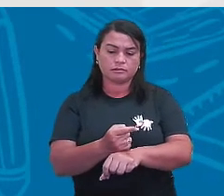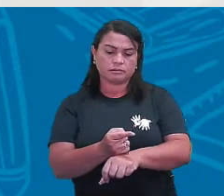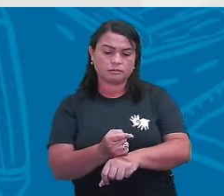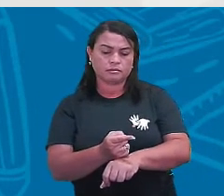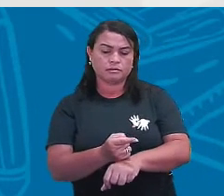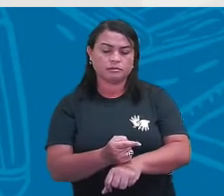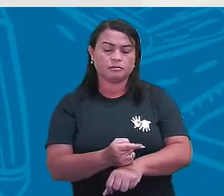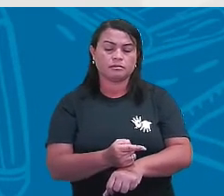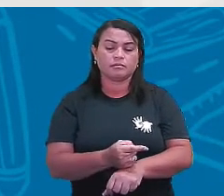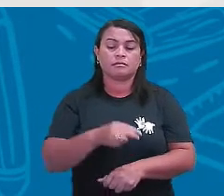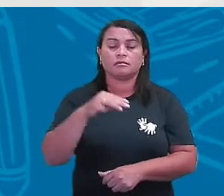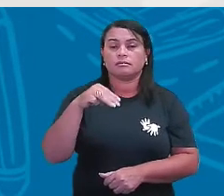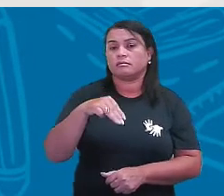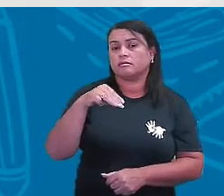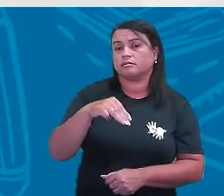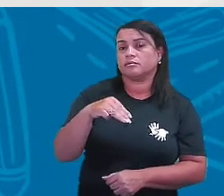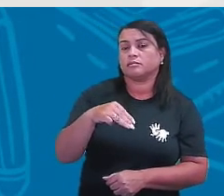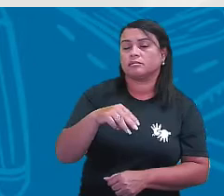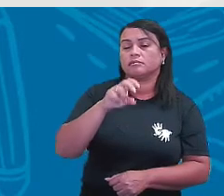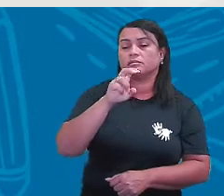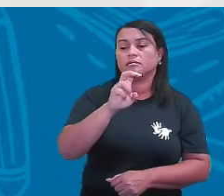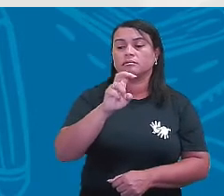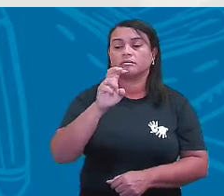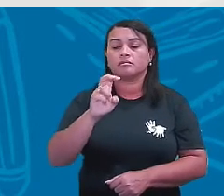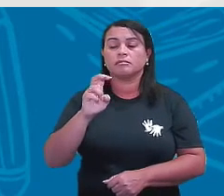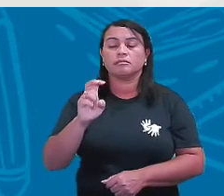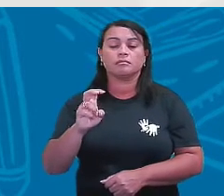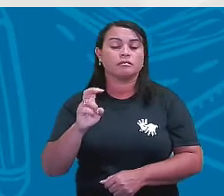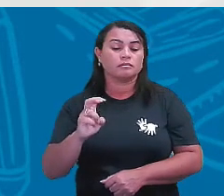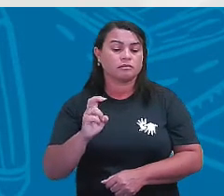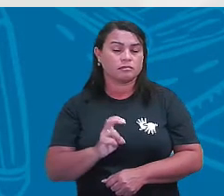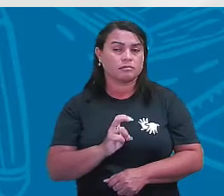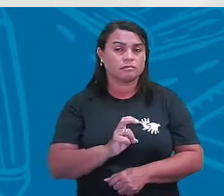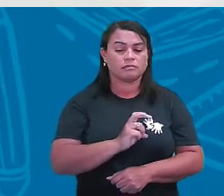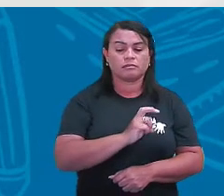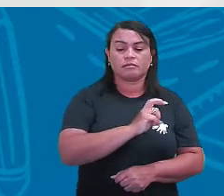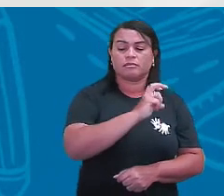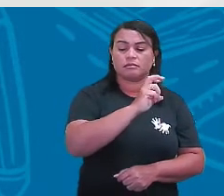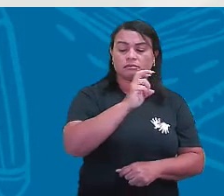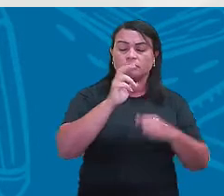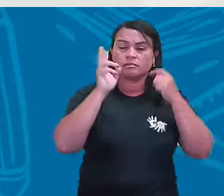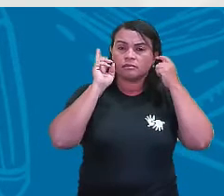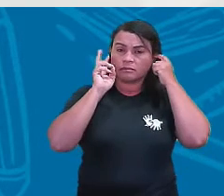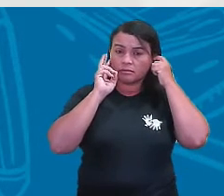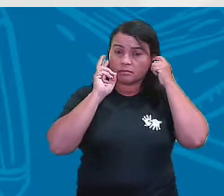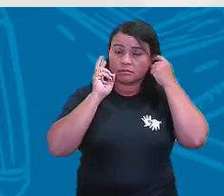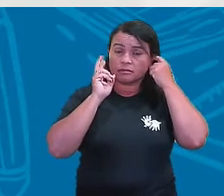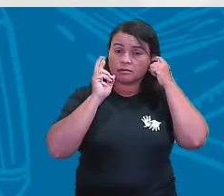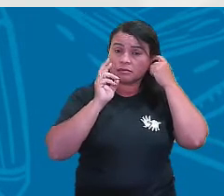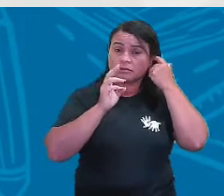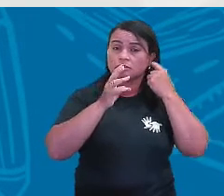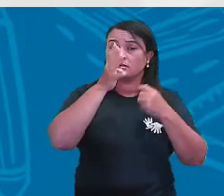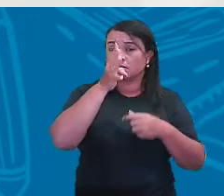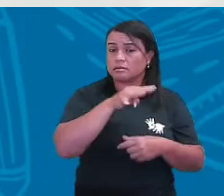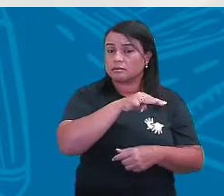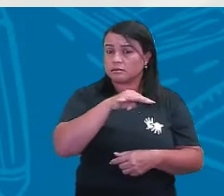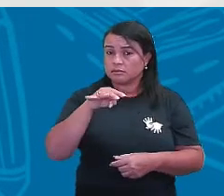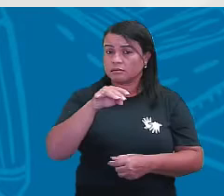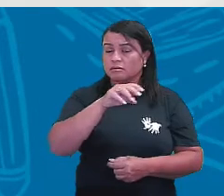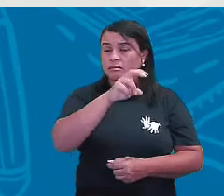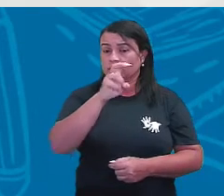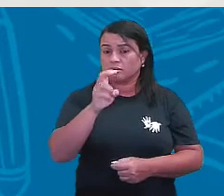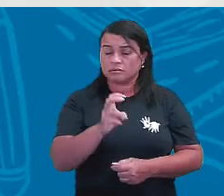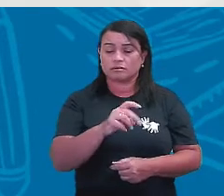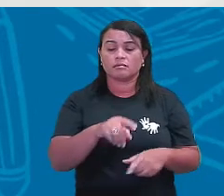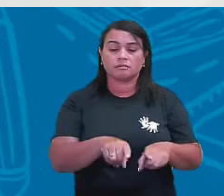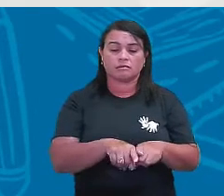5 em 5, né? Lembra? Vai seguindo a sequência daquela tabuada do 5. Lembra que eu já disse isso aqui? Então, ele vai